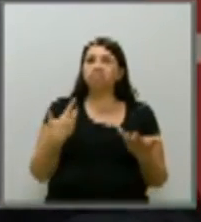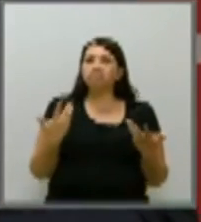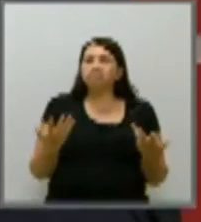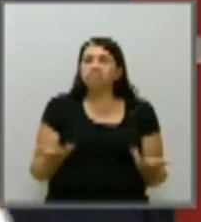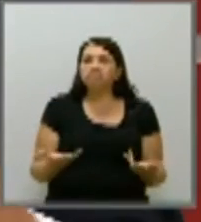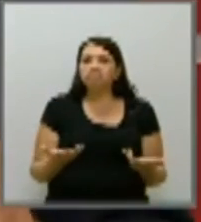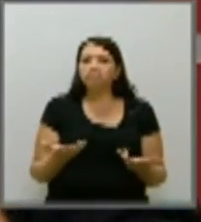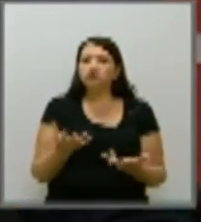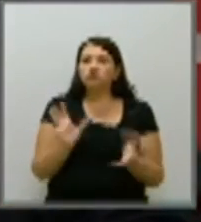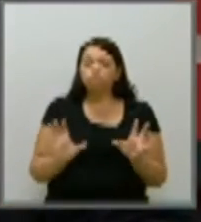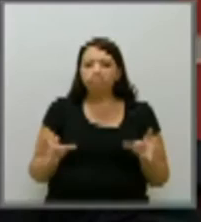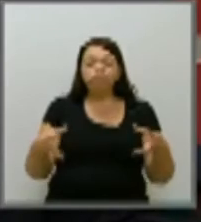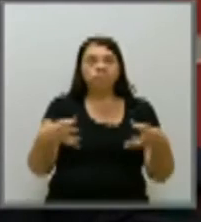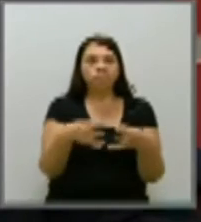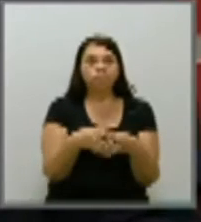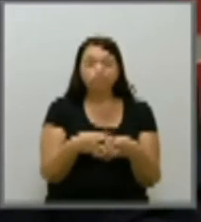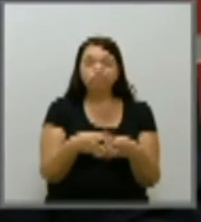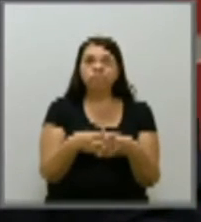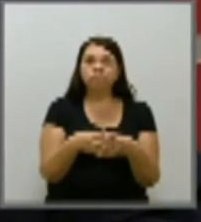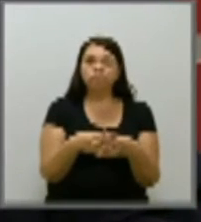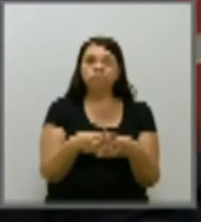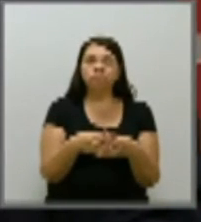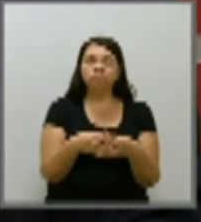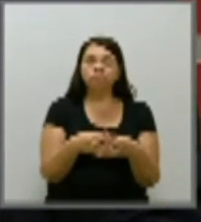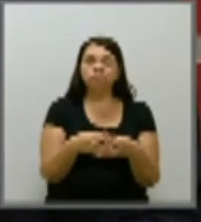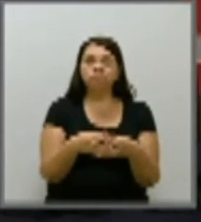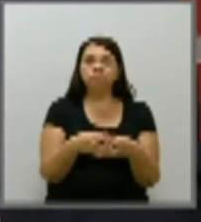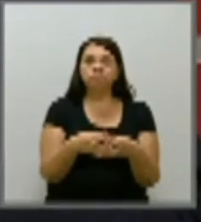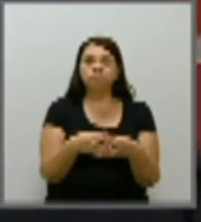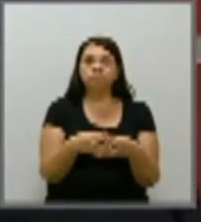um conjunto, né? De